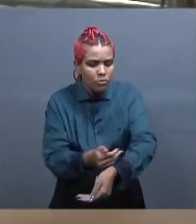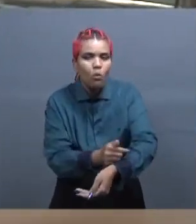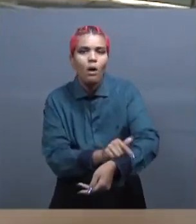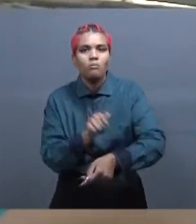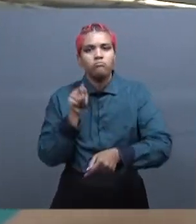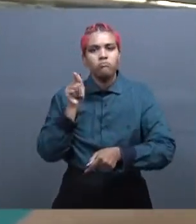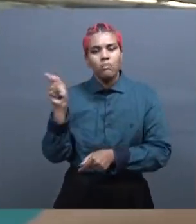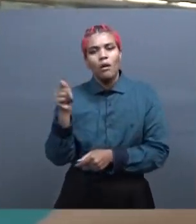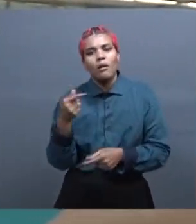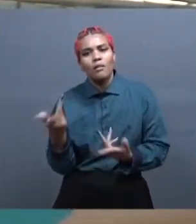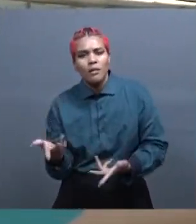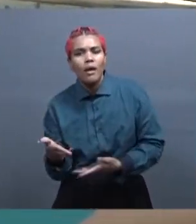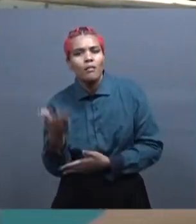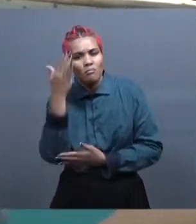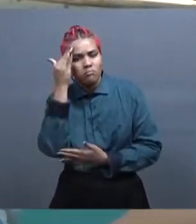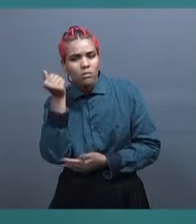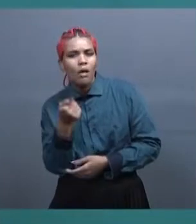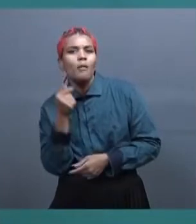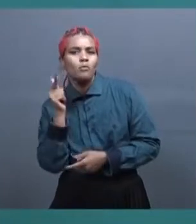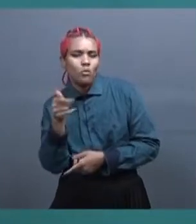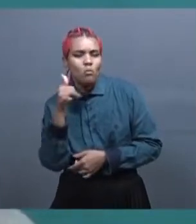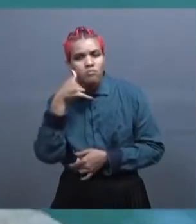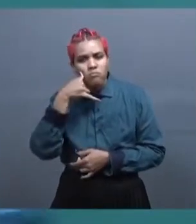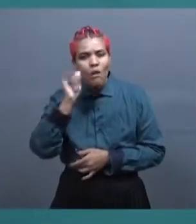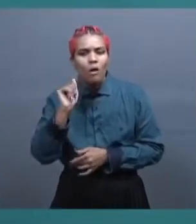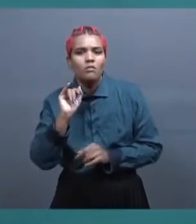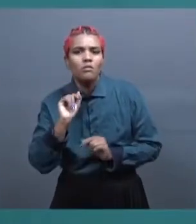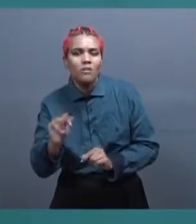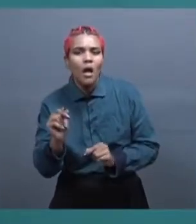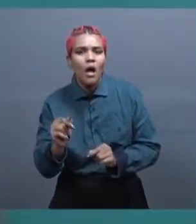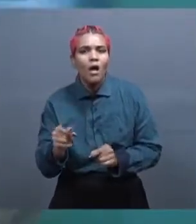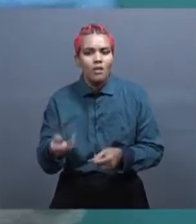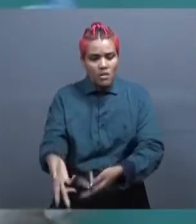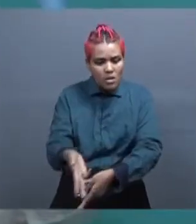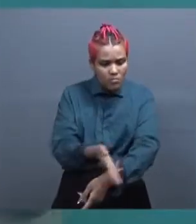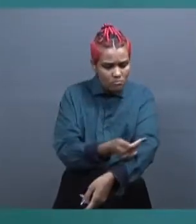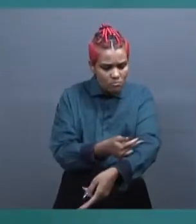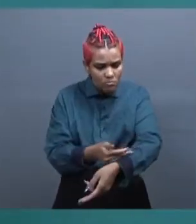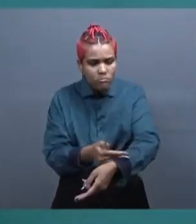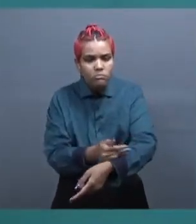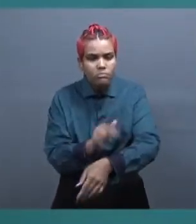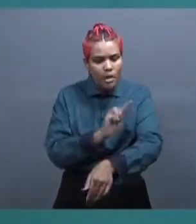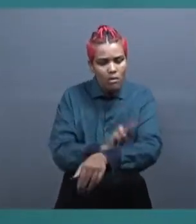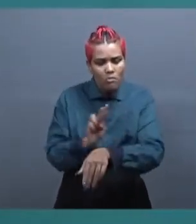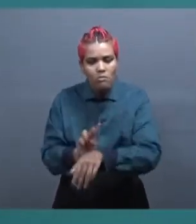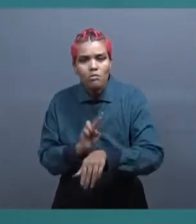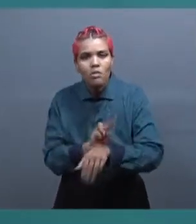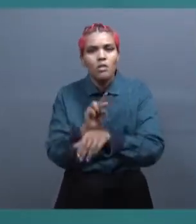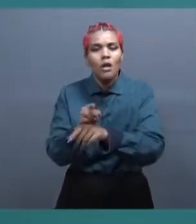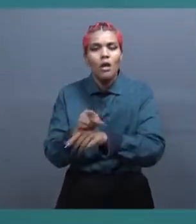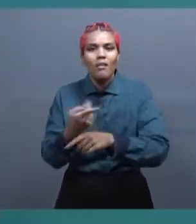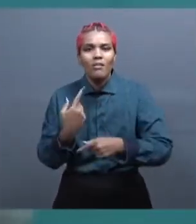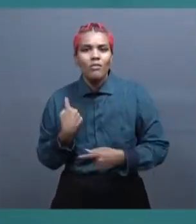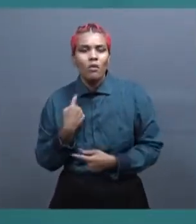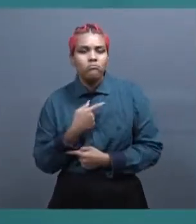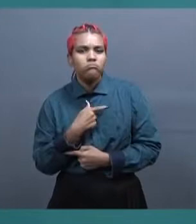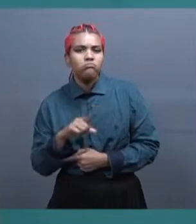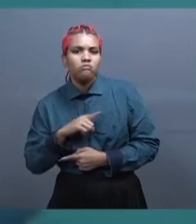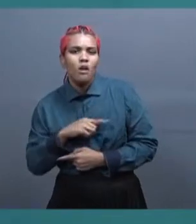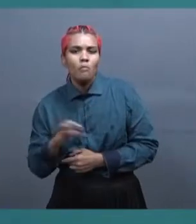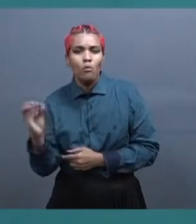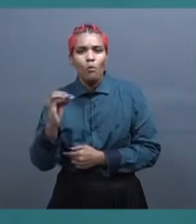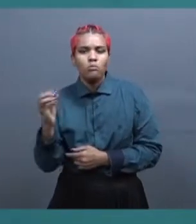reparação e prevenção tatuagem reparadora a gente teve agora um pouco tempo outubro rosa em estava ajudando as mulheres vieram